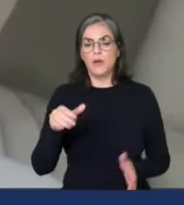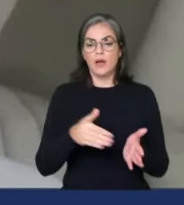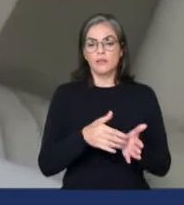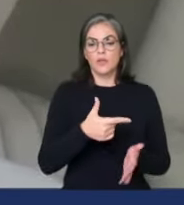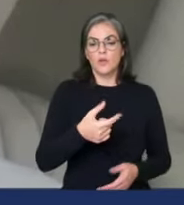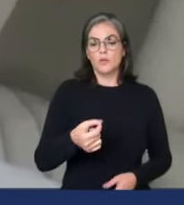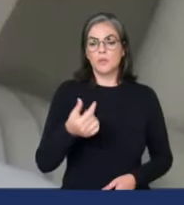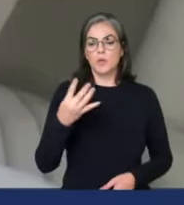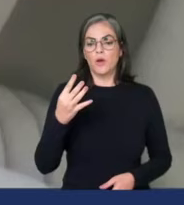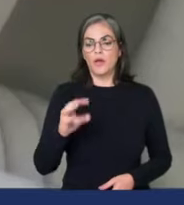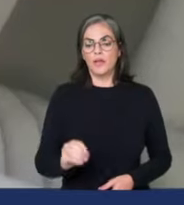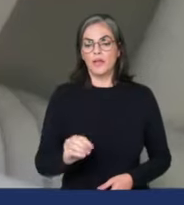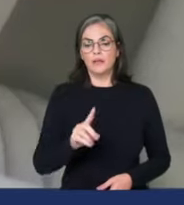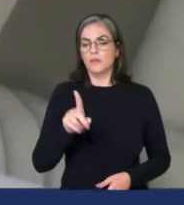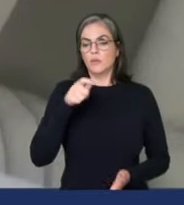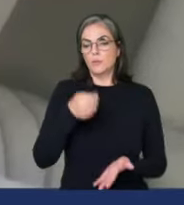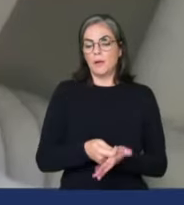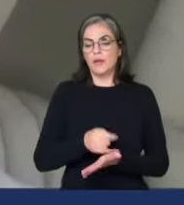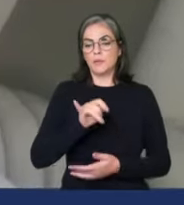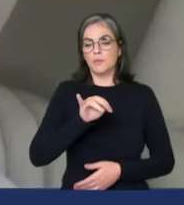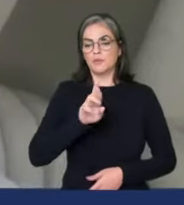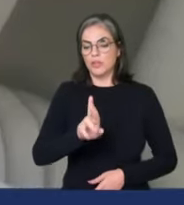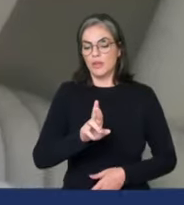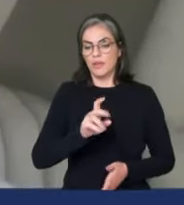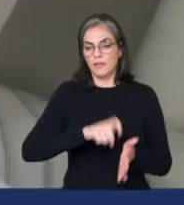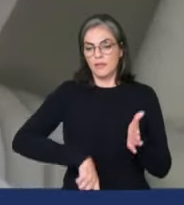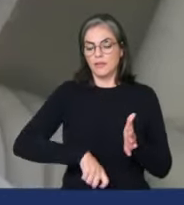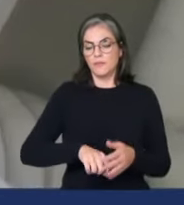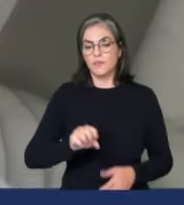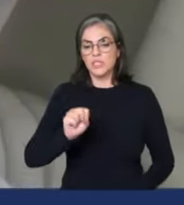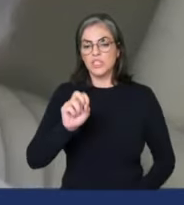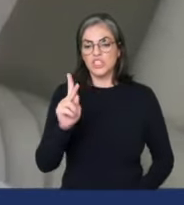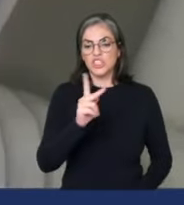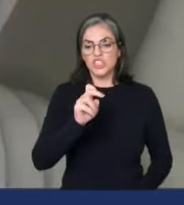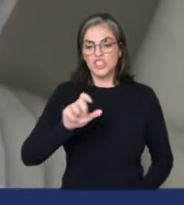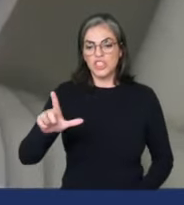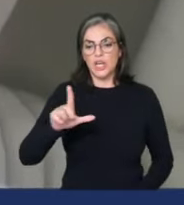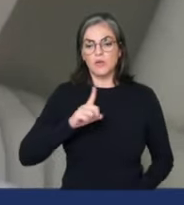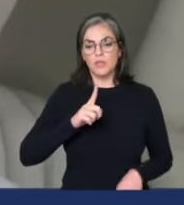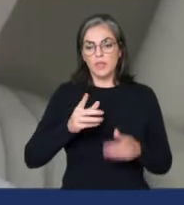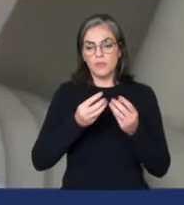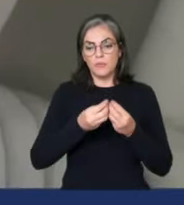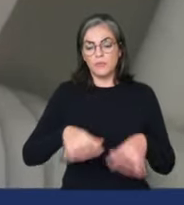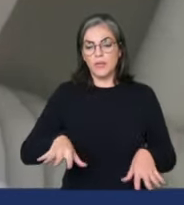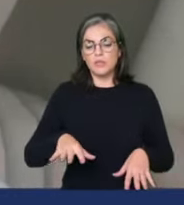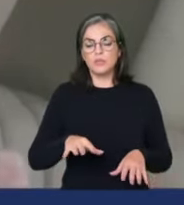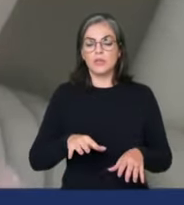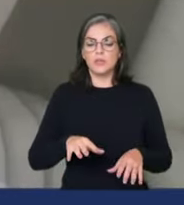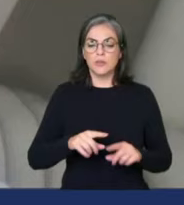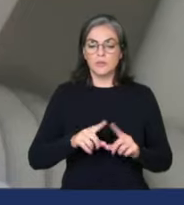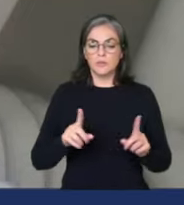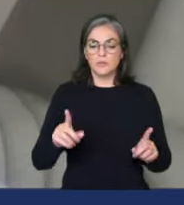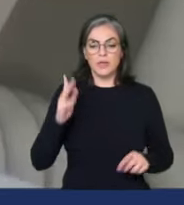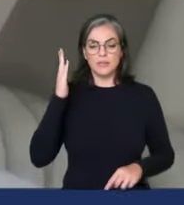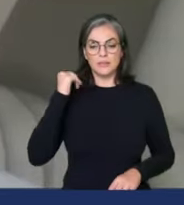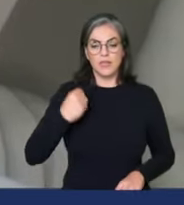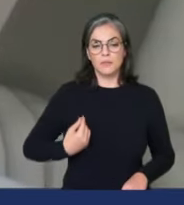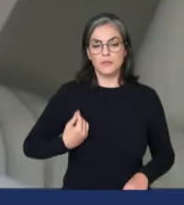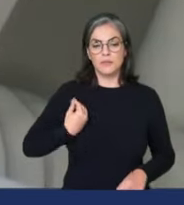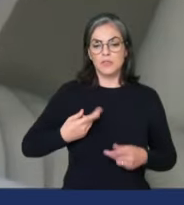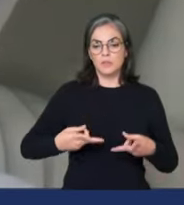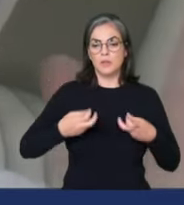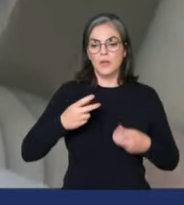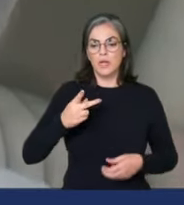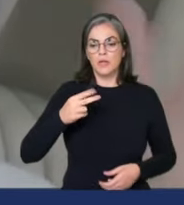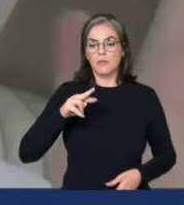também não paga imposto de renda. A Shell teve prejuízo, apesar de estar no pré-sal, onde estão